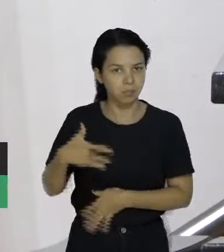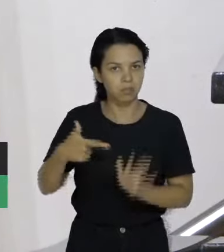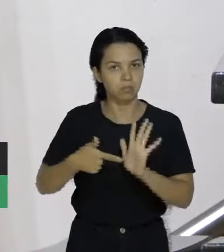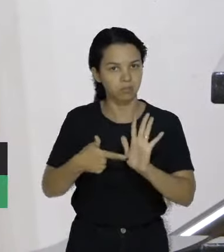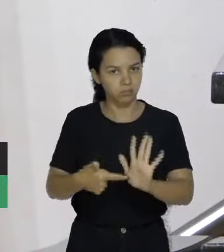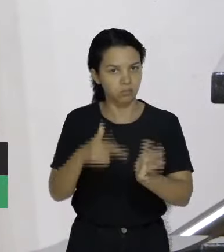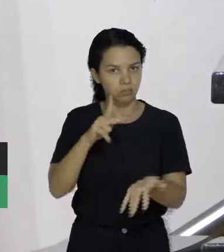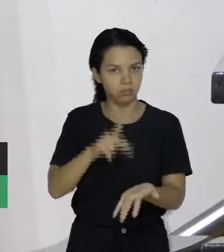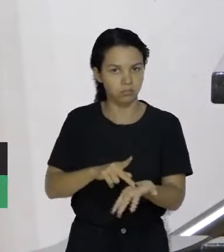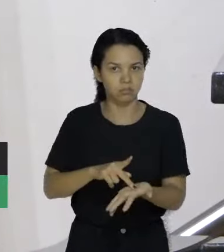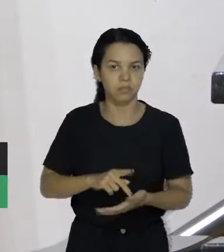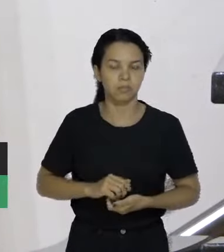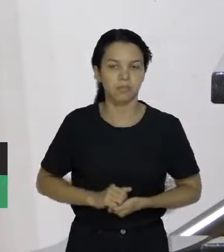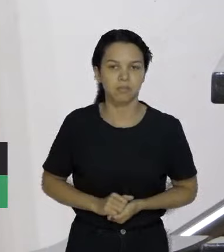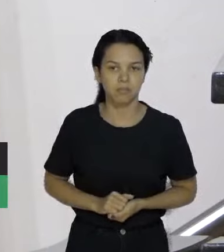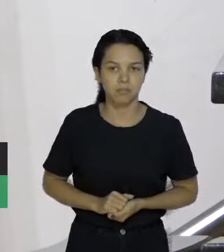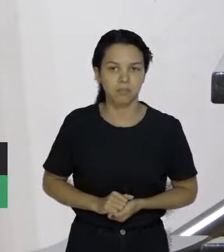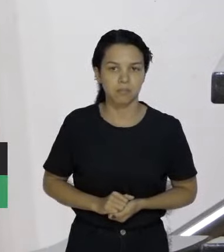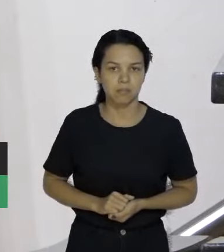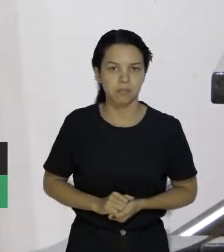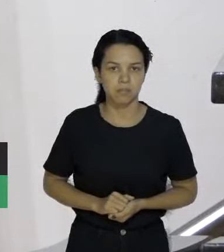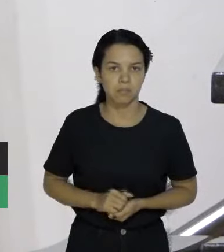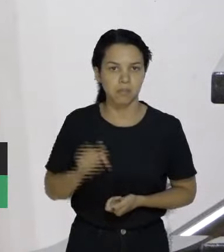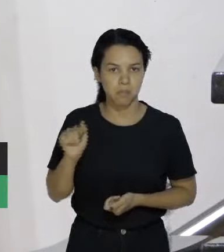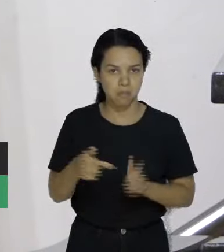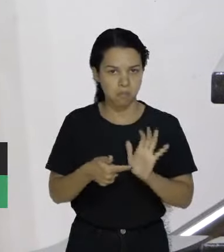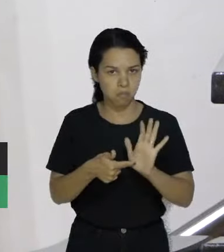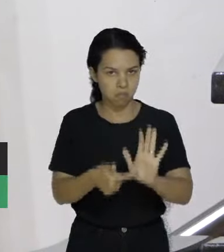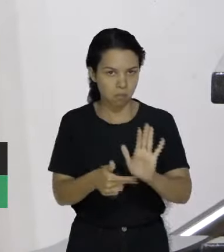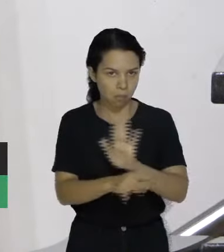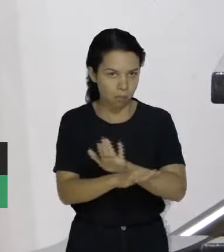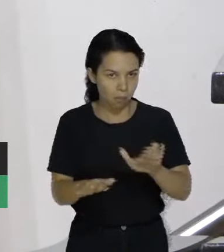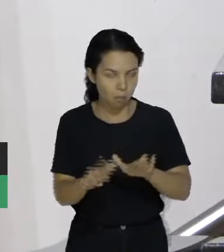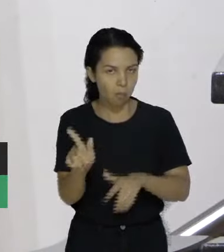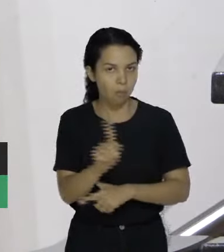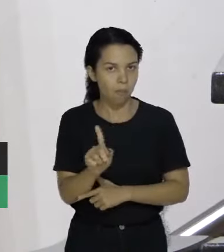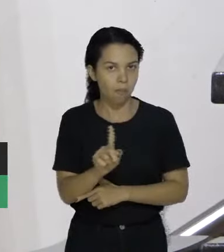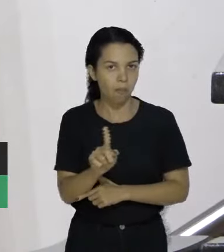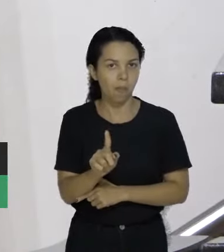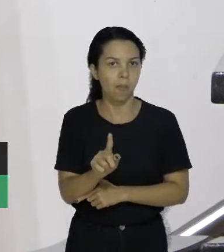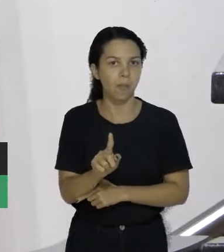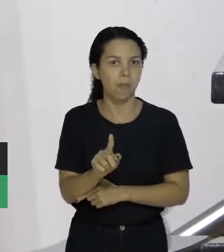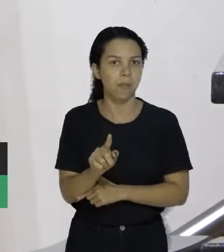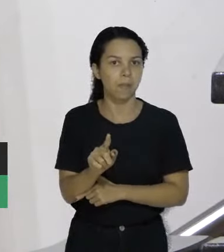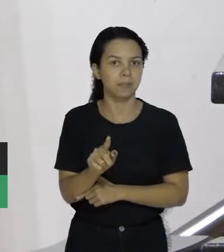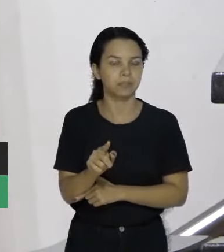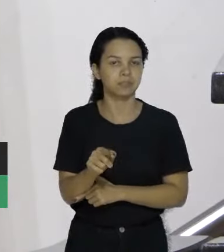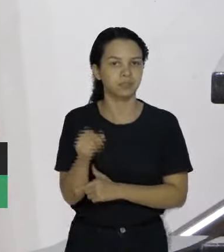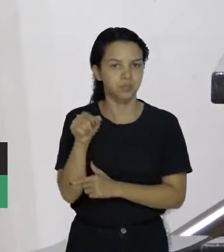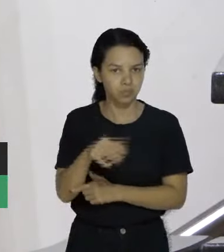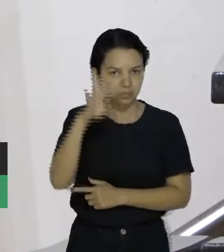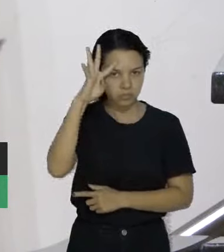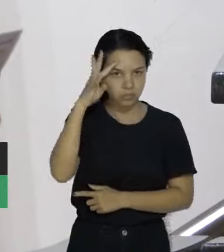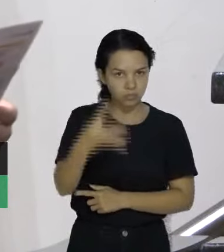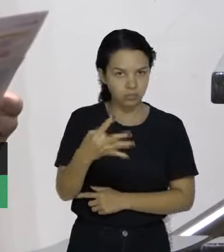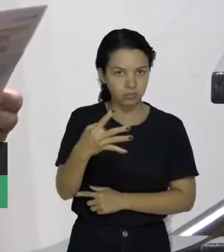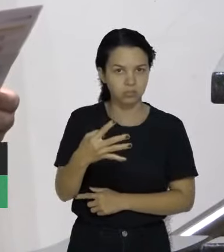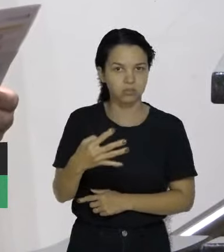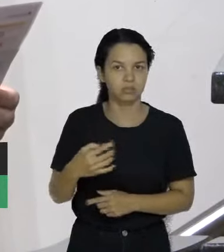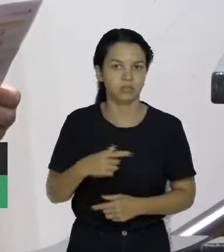realidade mas ela não só mostrou como ela trouxe de imediato a solução